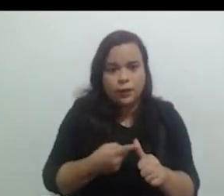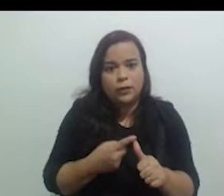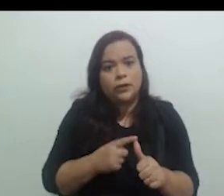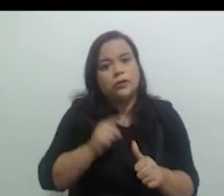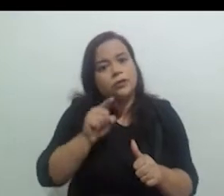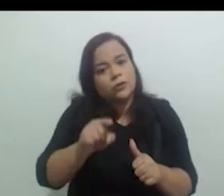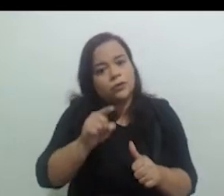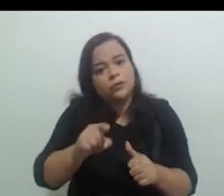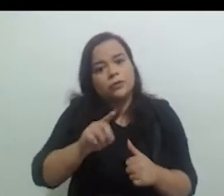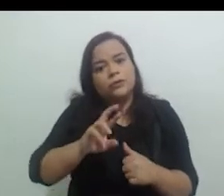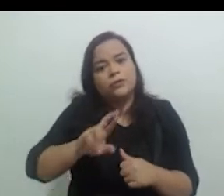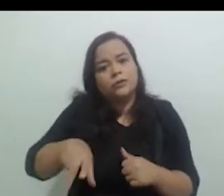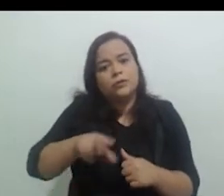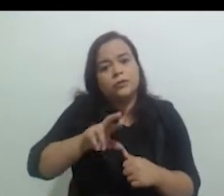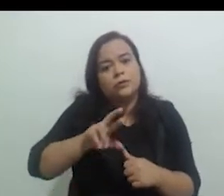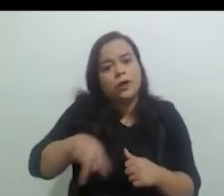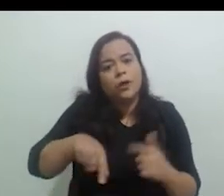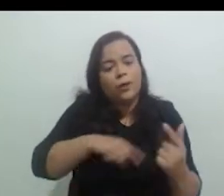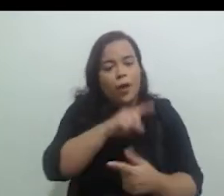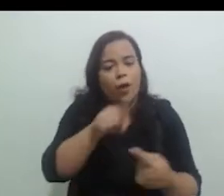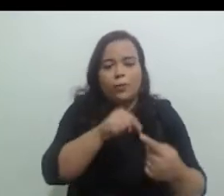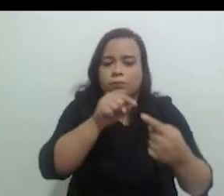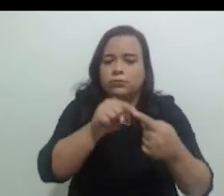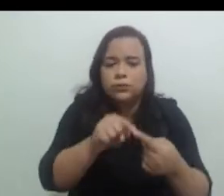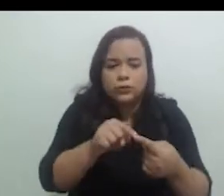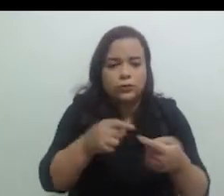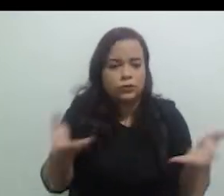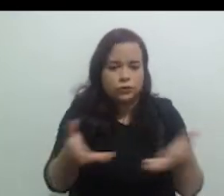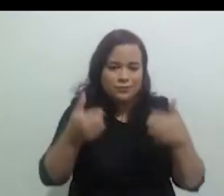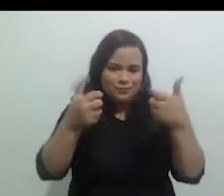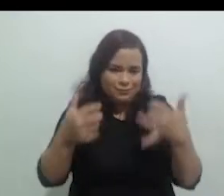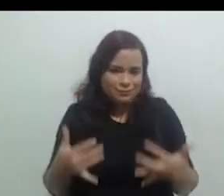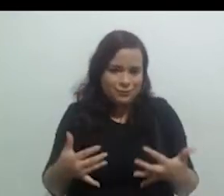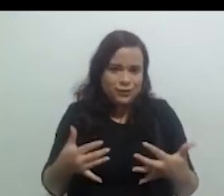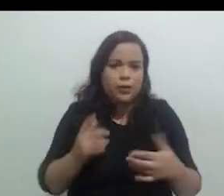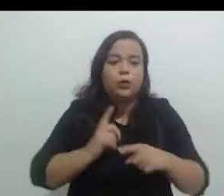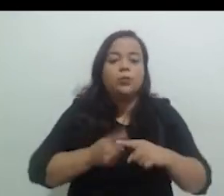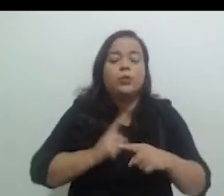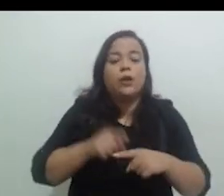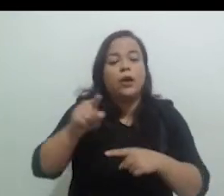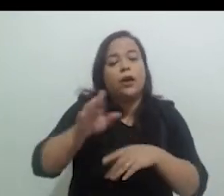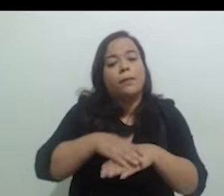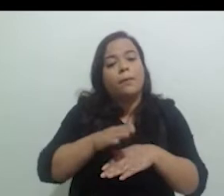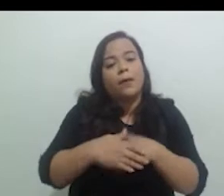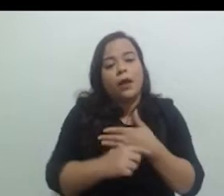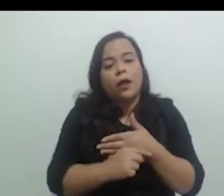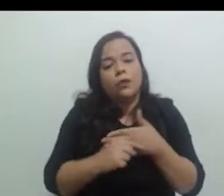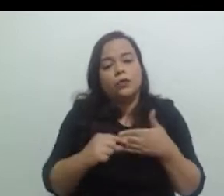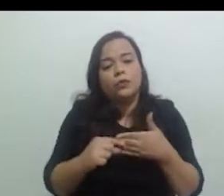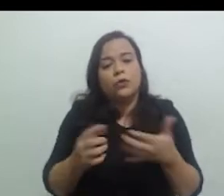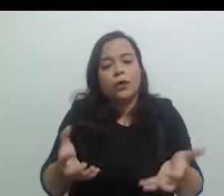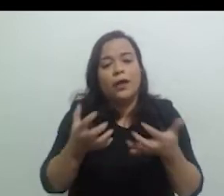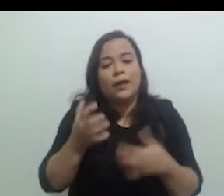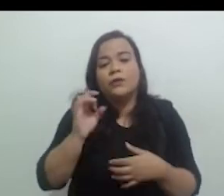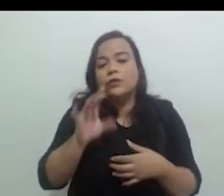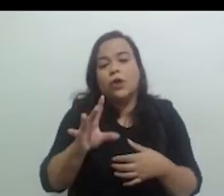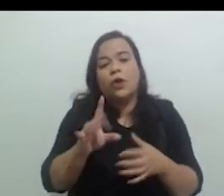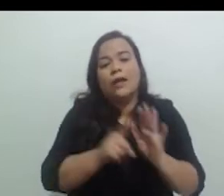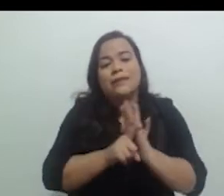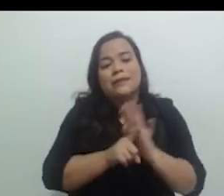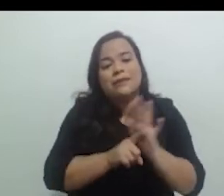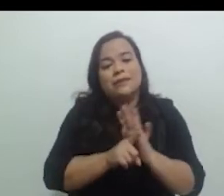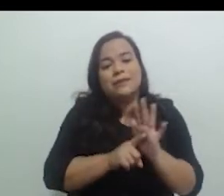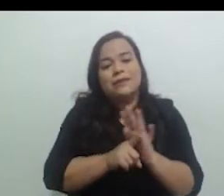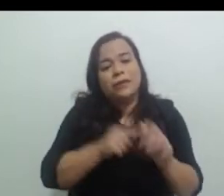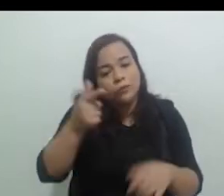fim desejado, posto que pretende a parte autora apenas o reexame das provas